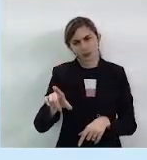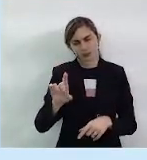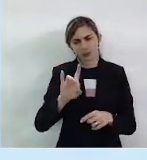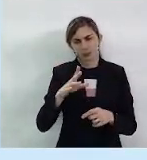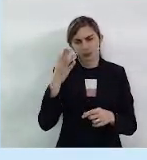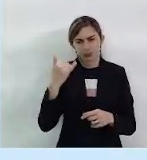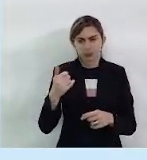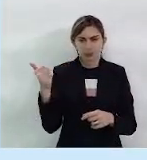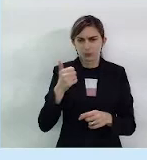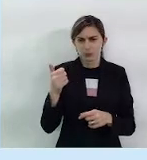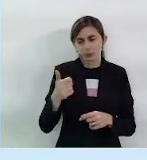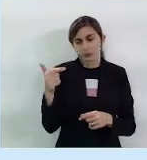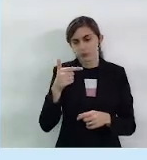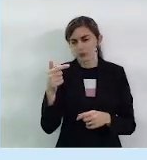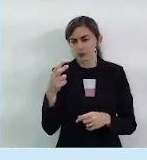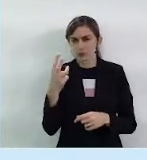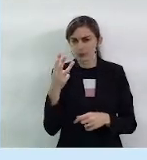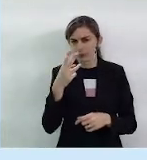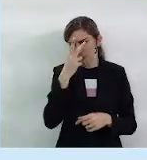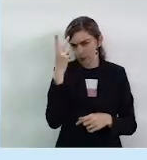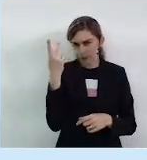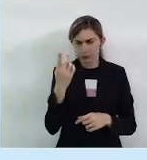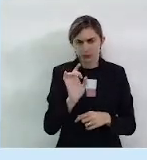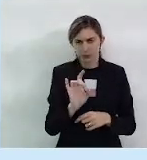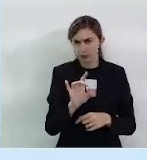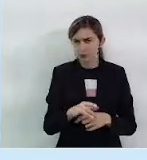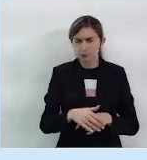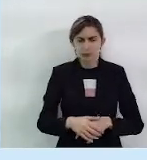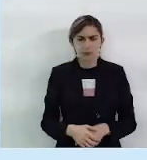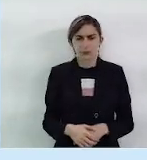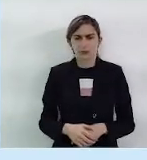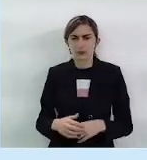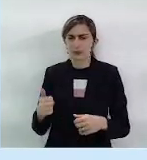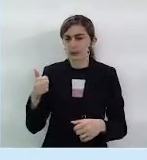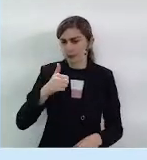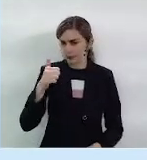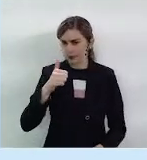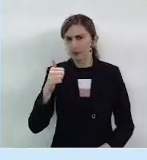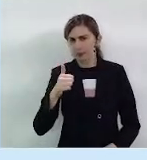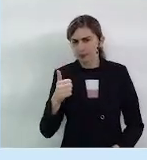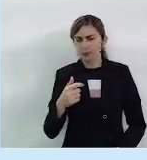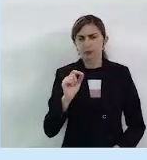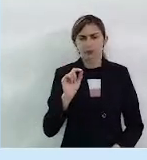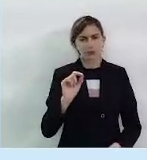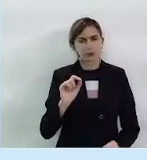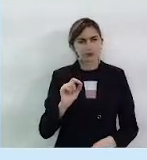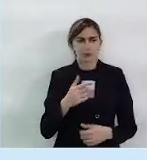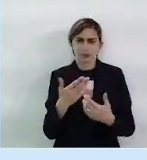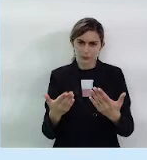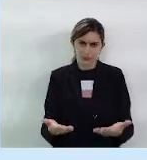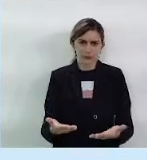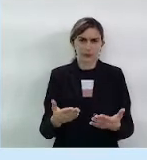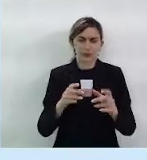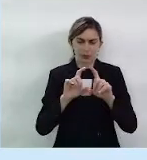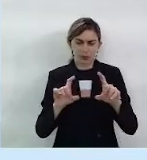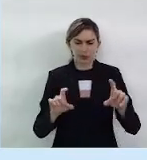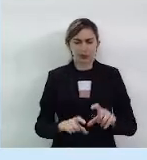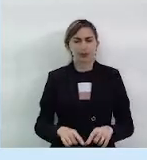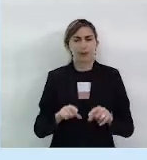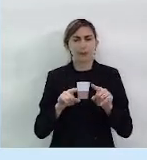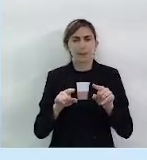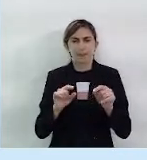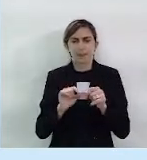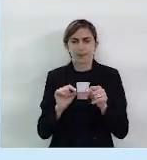é primeira, segunda, terceira pessoa, né? A primeira opção é aquela, no caso das orações, é aquela